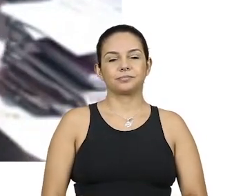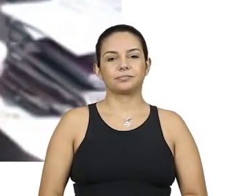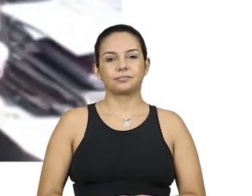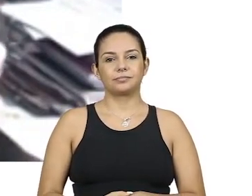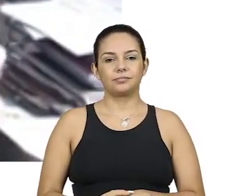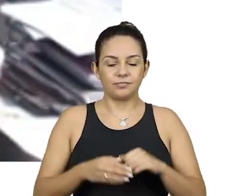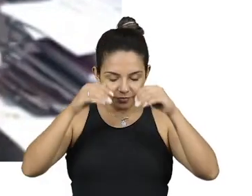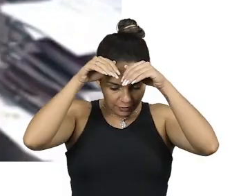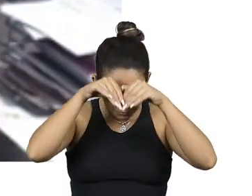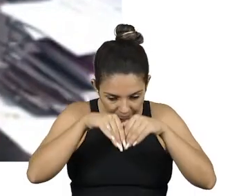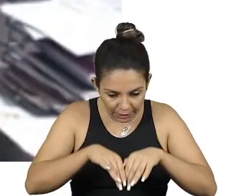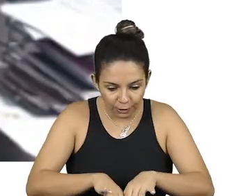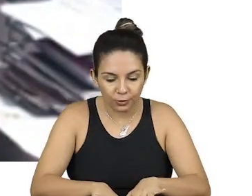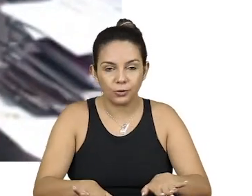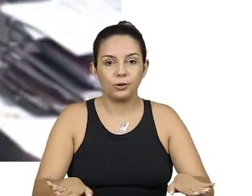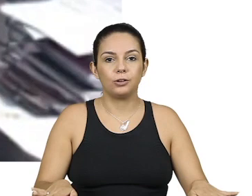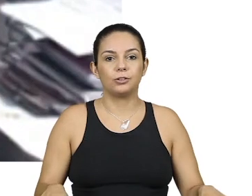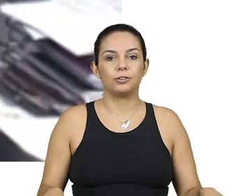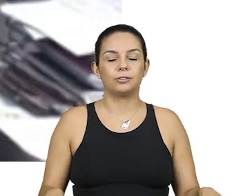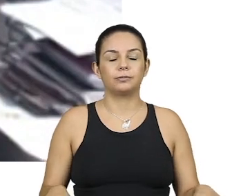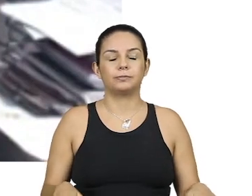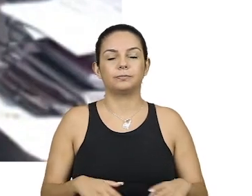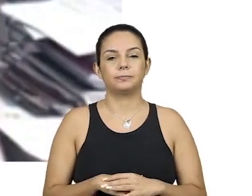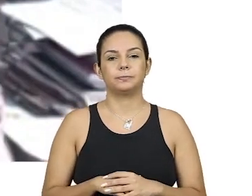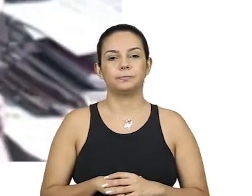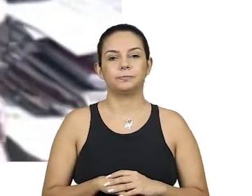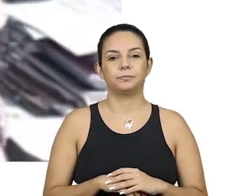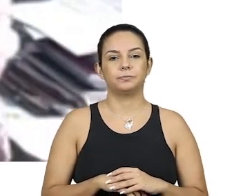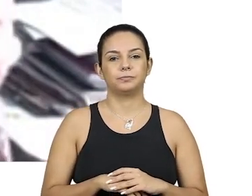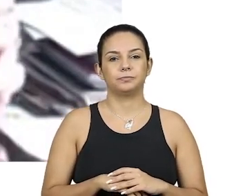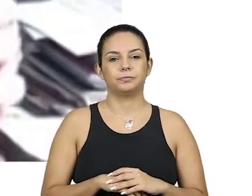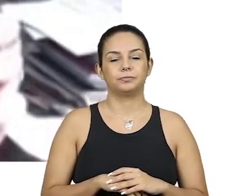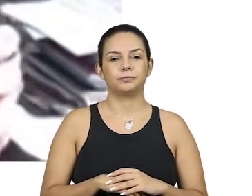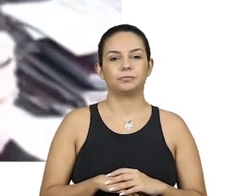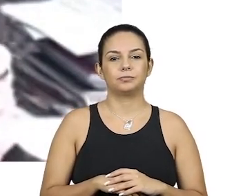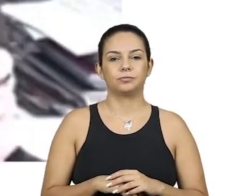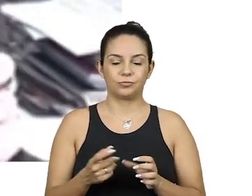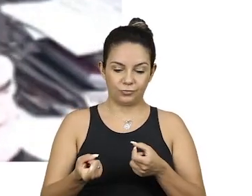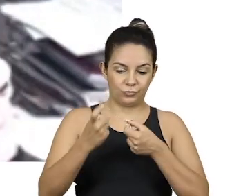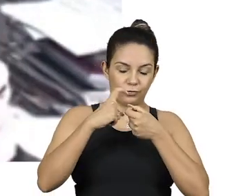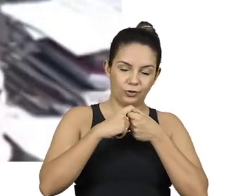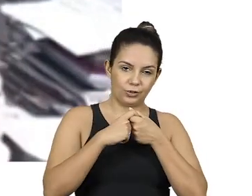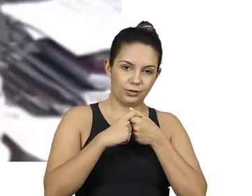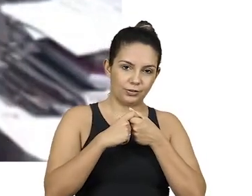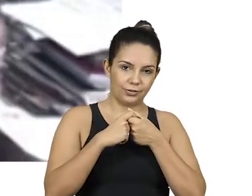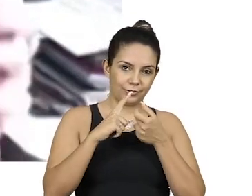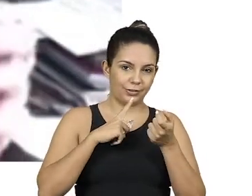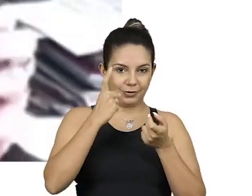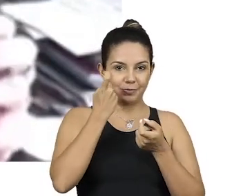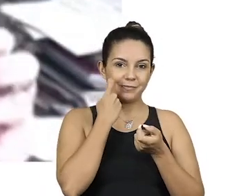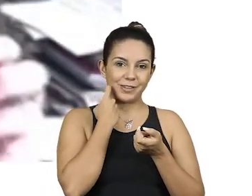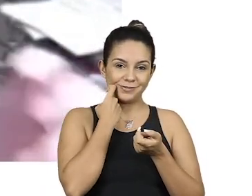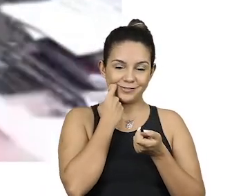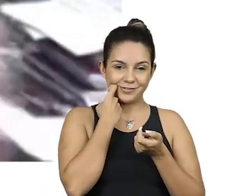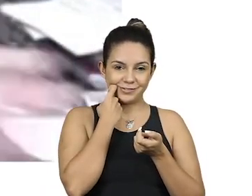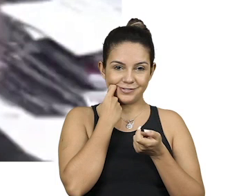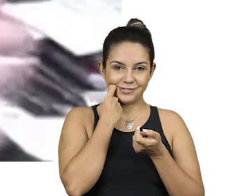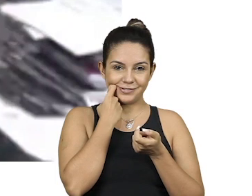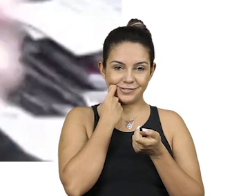mergulho, dá. E quando volta, tem um peixe no